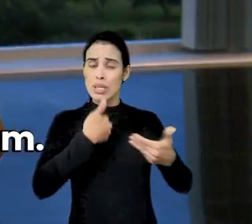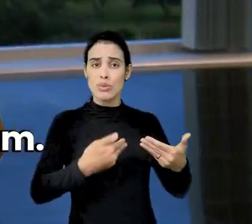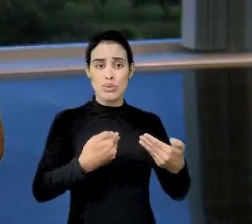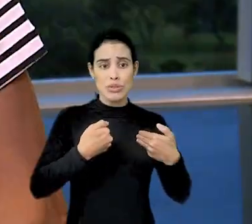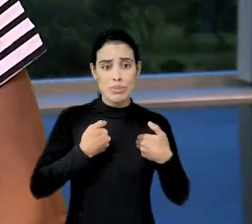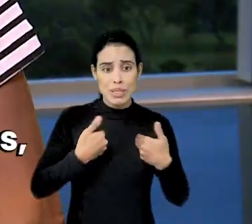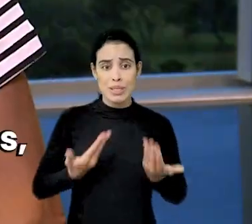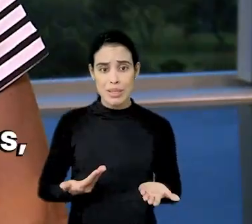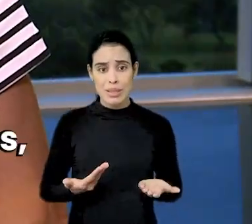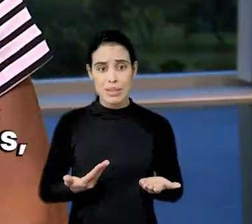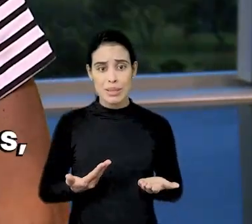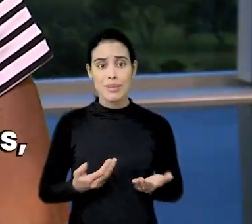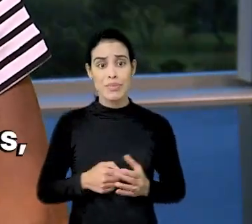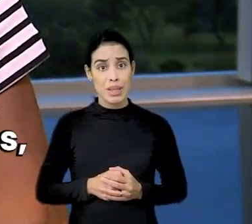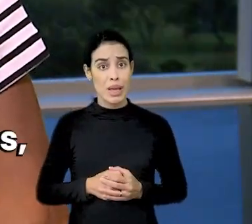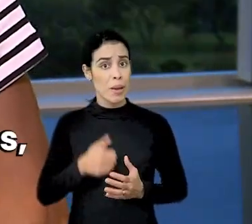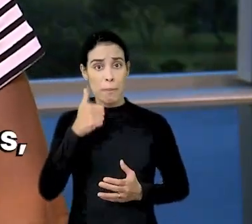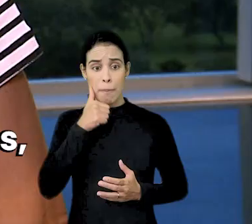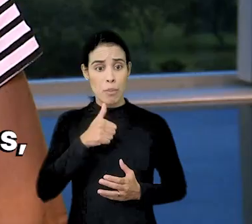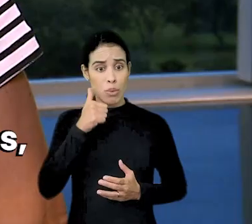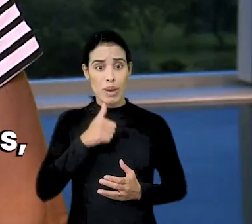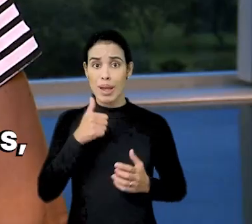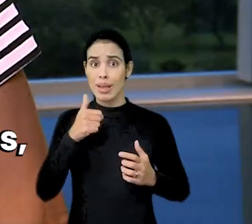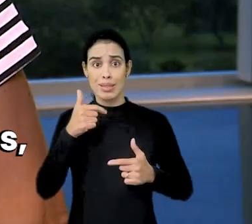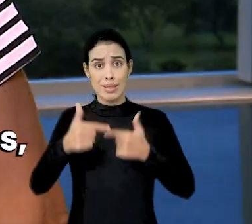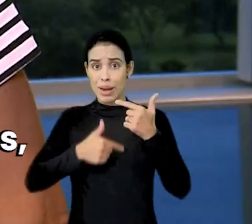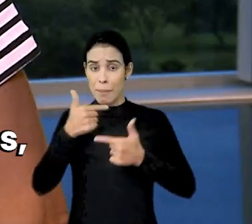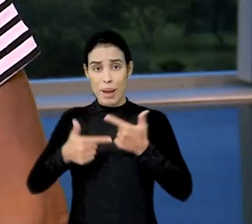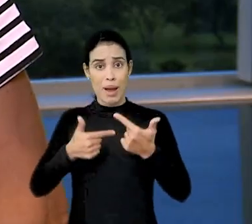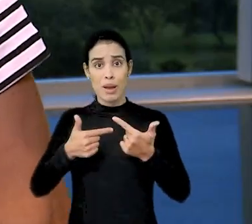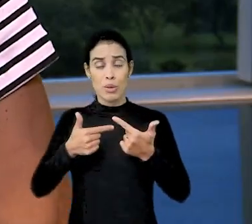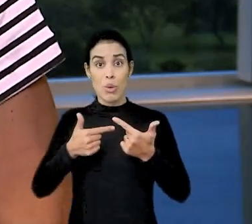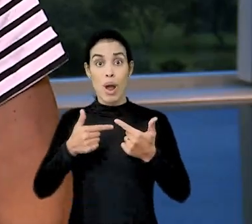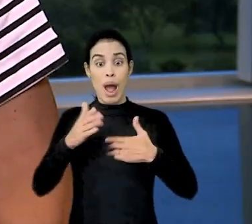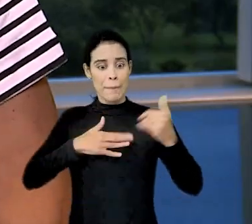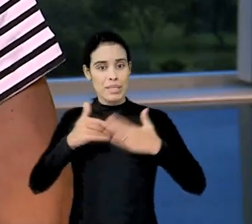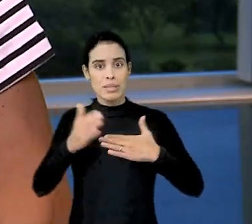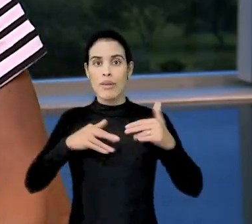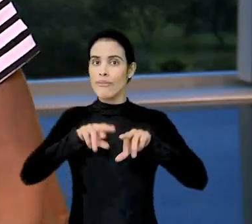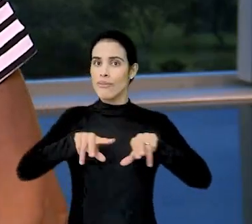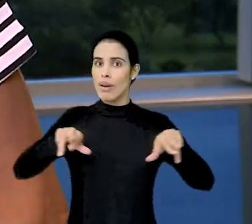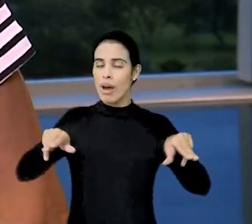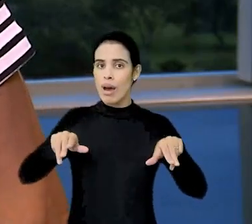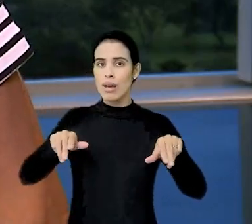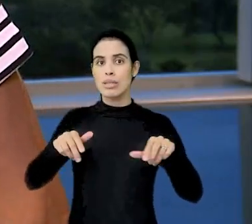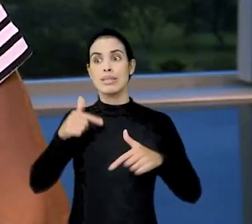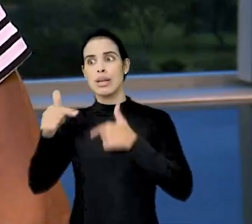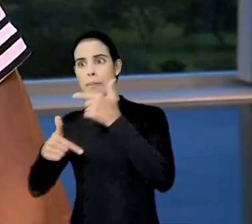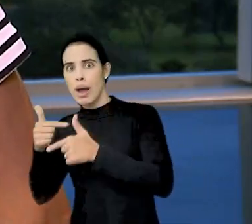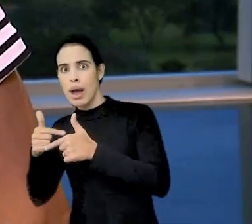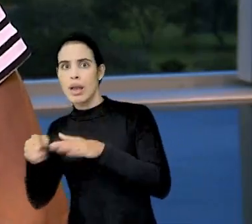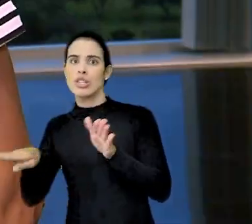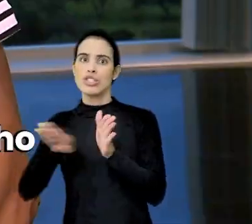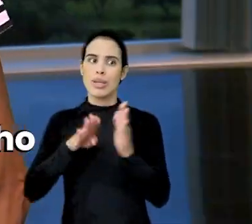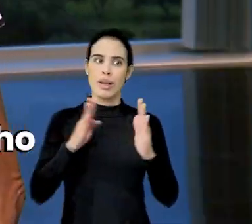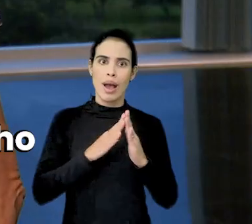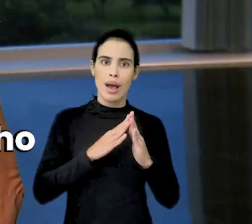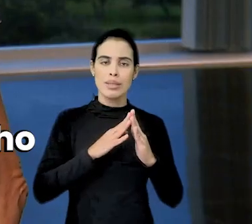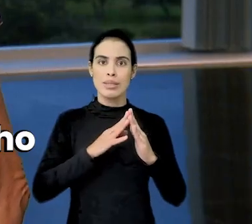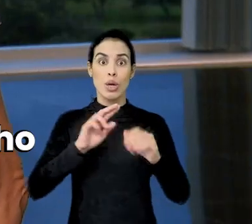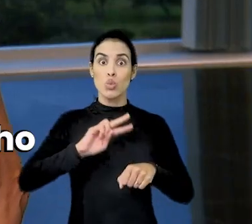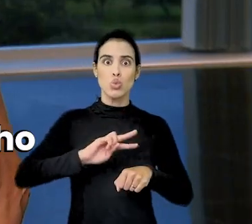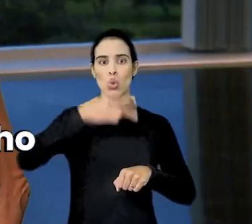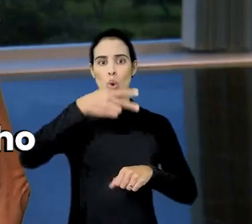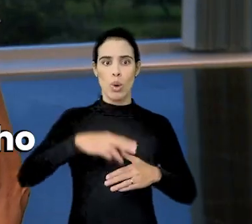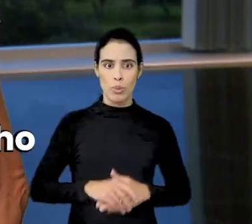cuidando de mim. A gente sabe que mulheres acumulam funções duplas jornadas de trabalho, mas